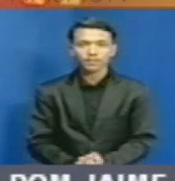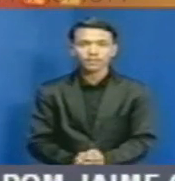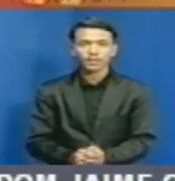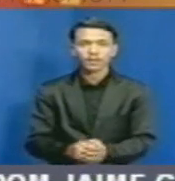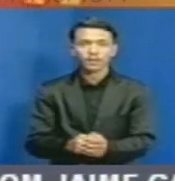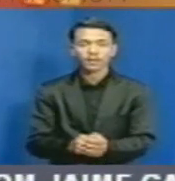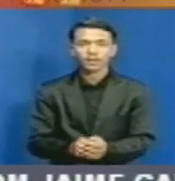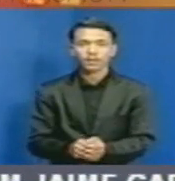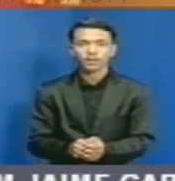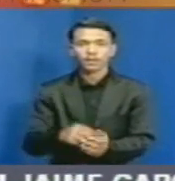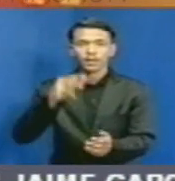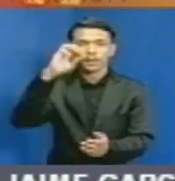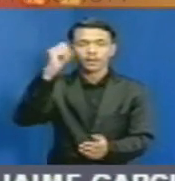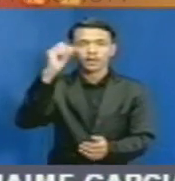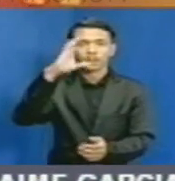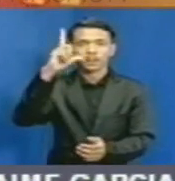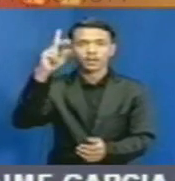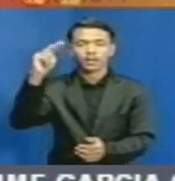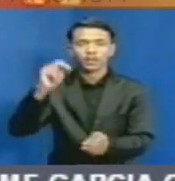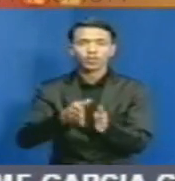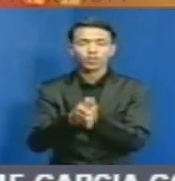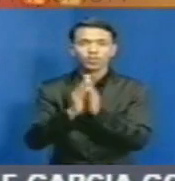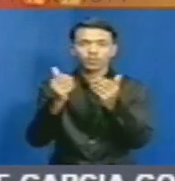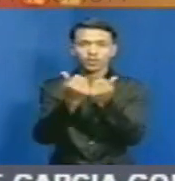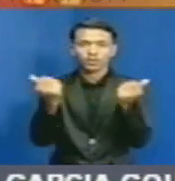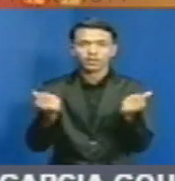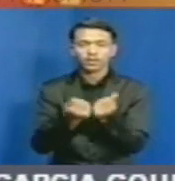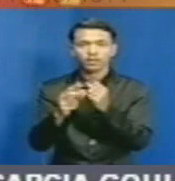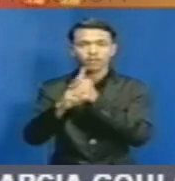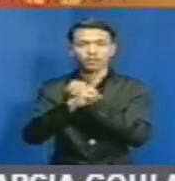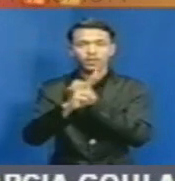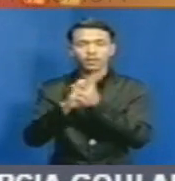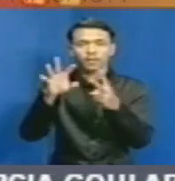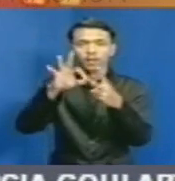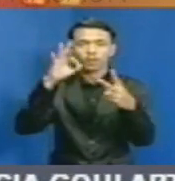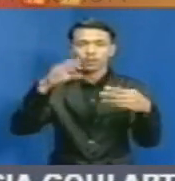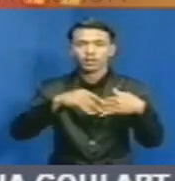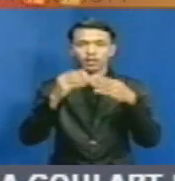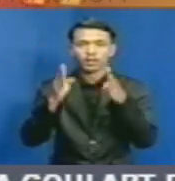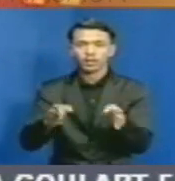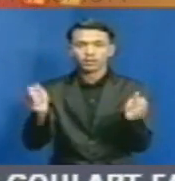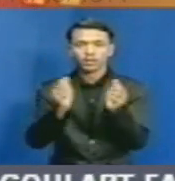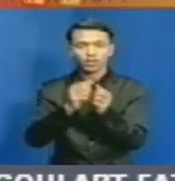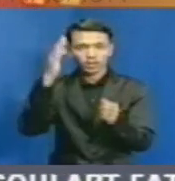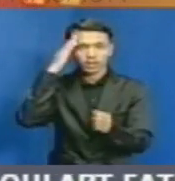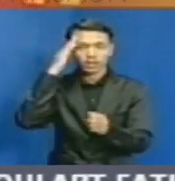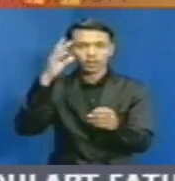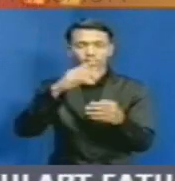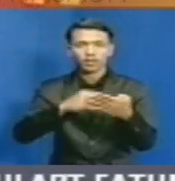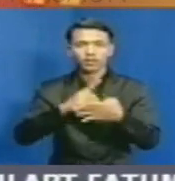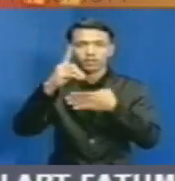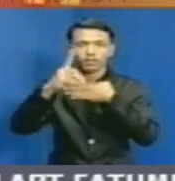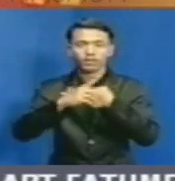Ministro Assunto Combatentes Libertação Nacional apela à Associação Vítimas a ter liderança ou capacidade de desenvolver a